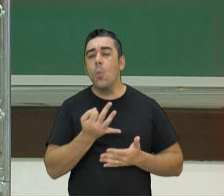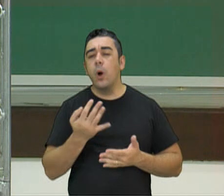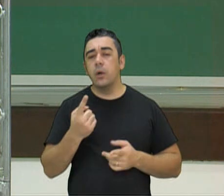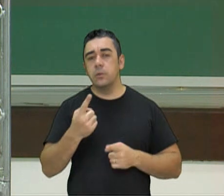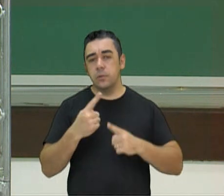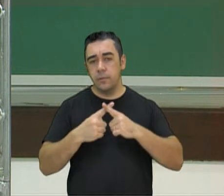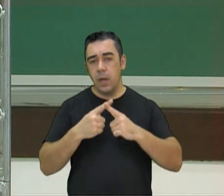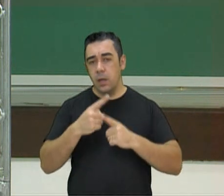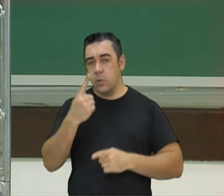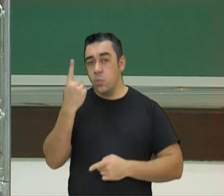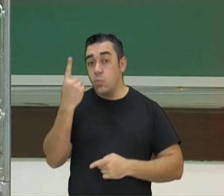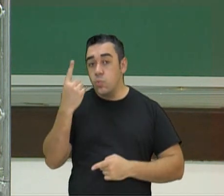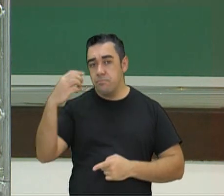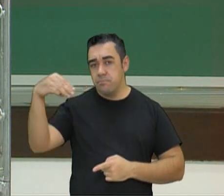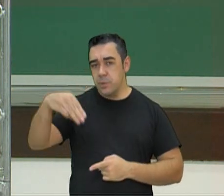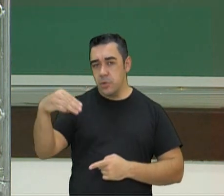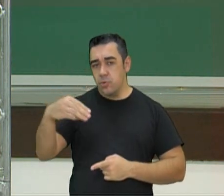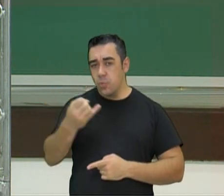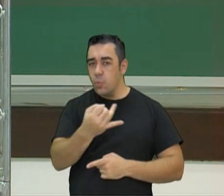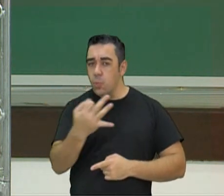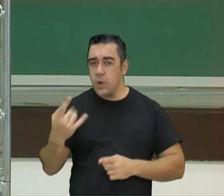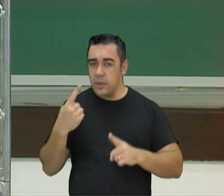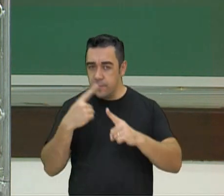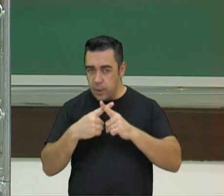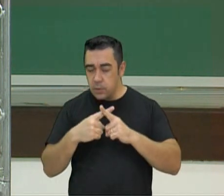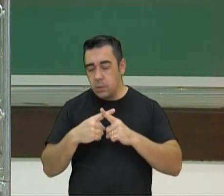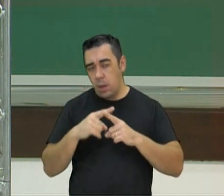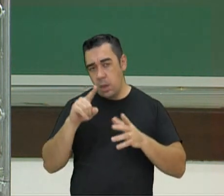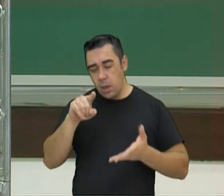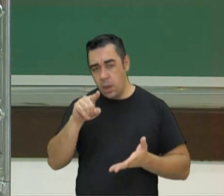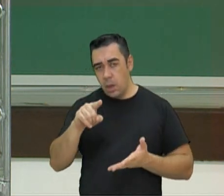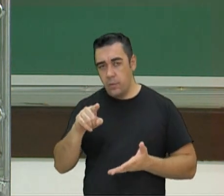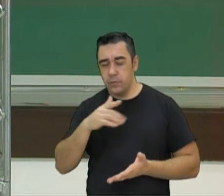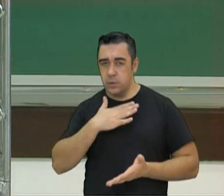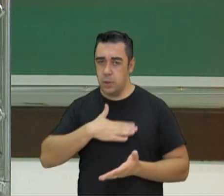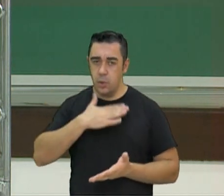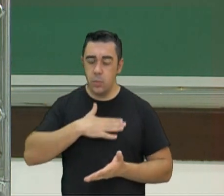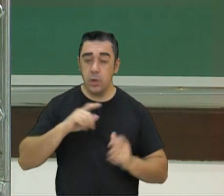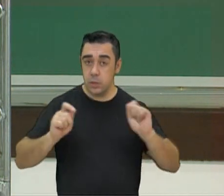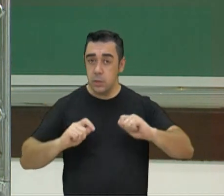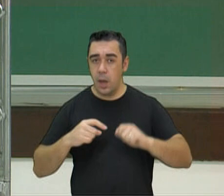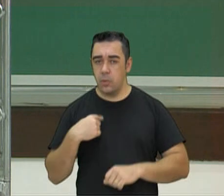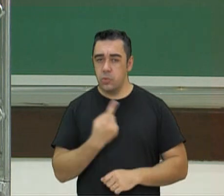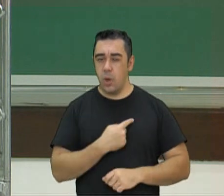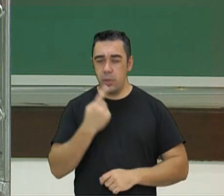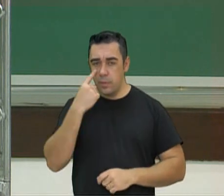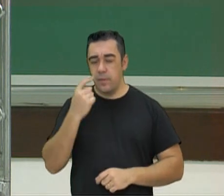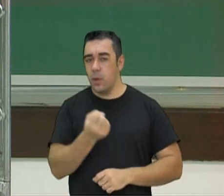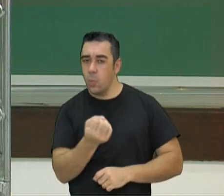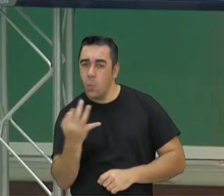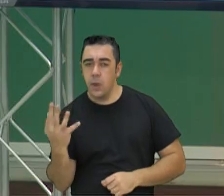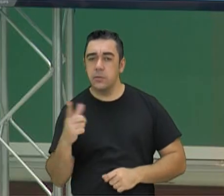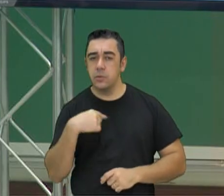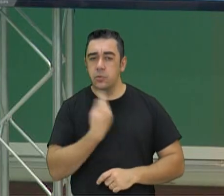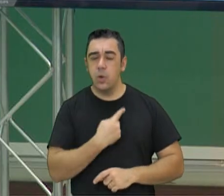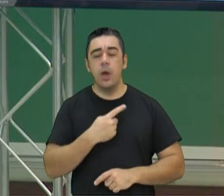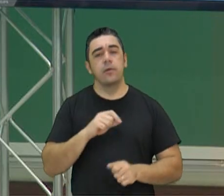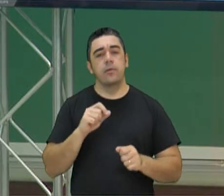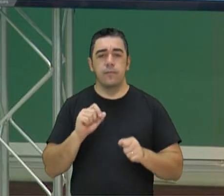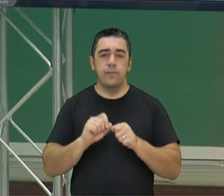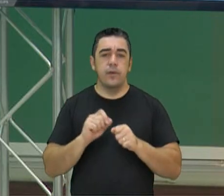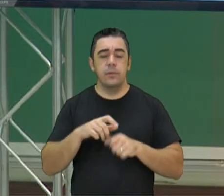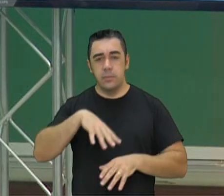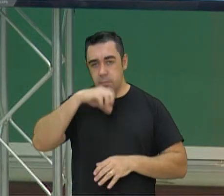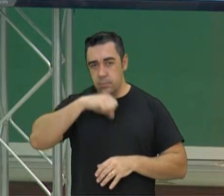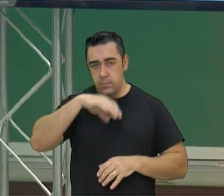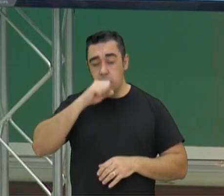estar enchendo os seus pulmões de ar. Então fica também tranquilo de nós verificarmos essa quantia de vezes que nós vamos